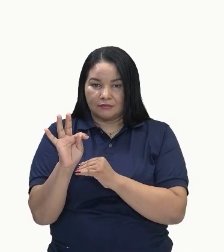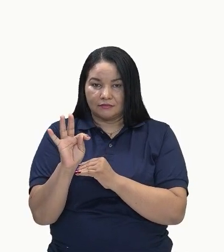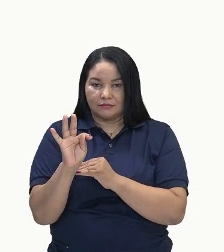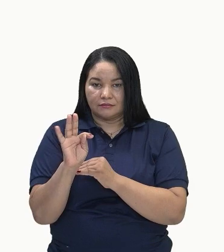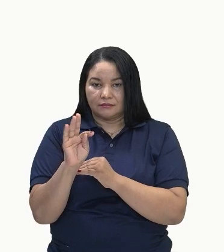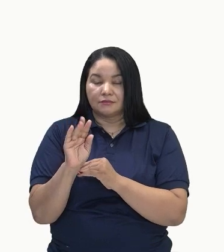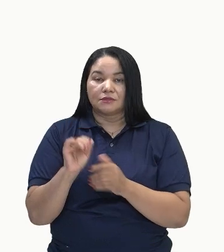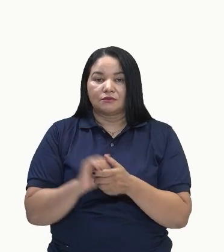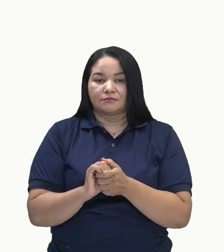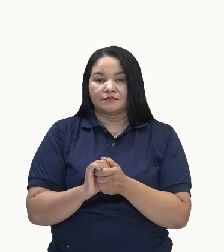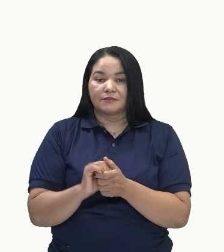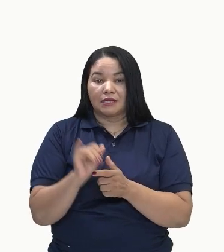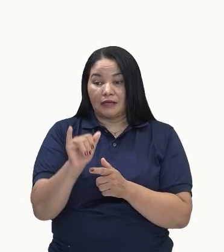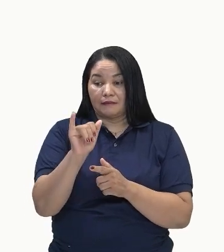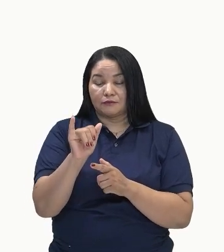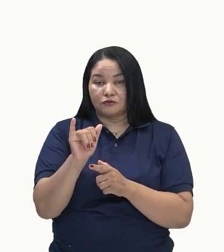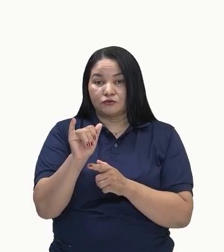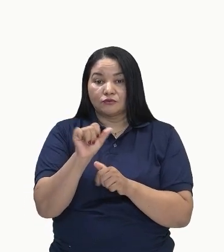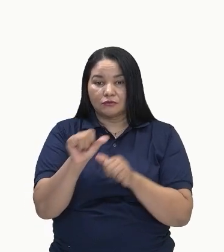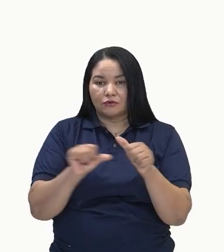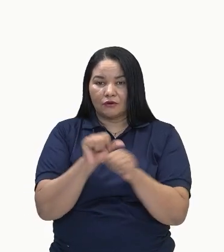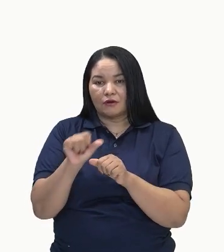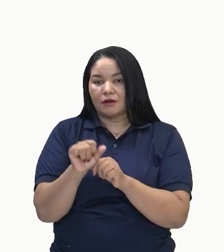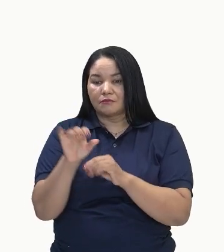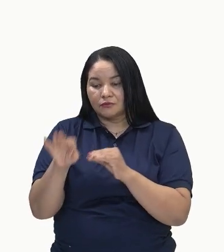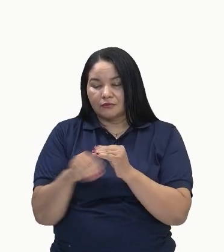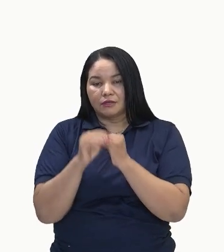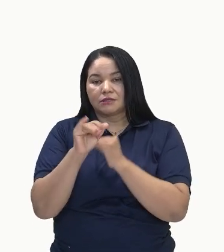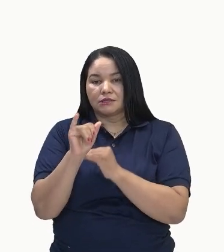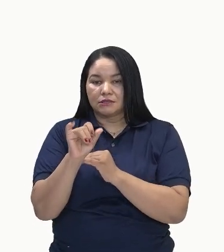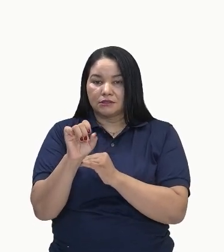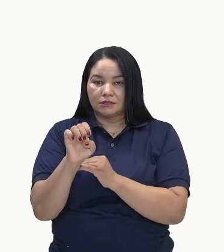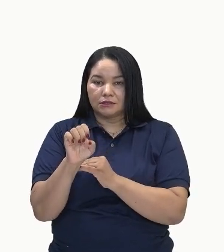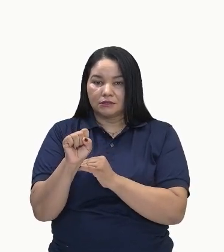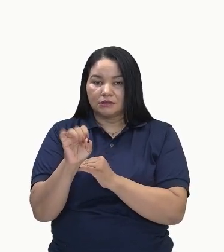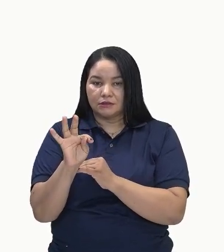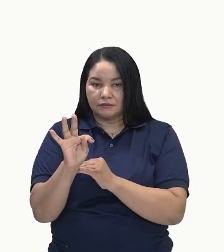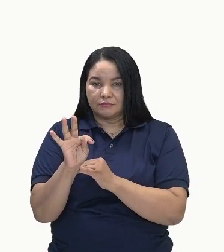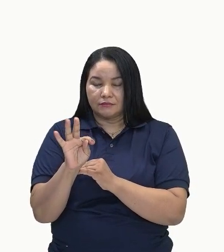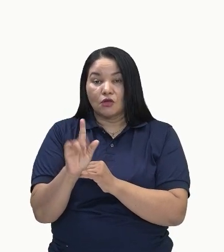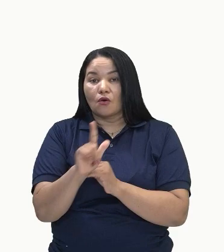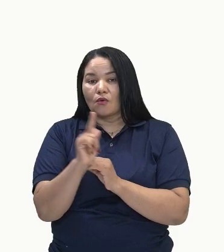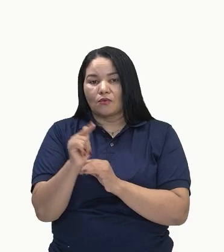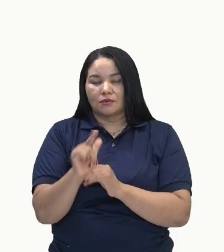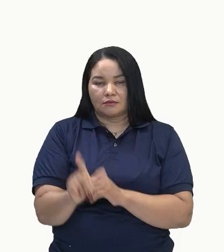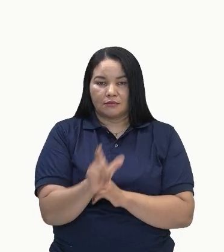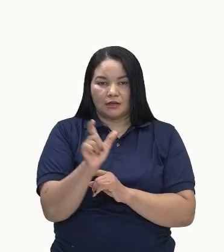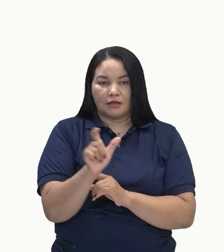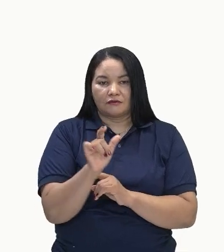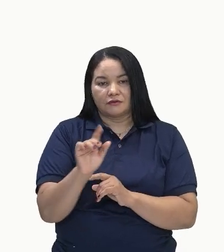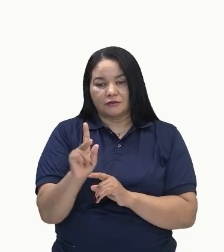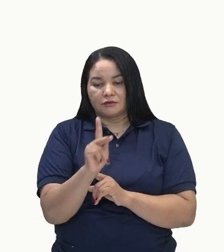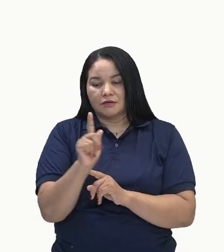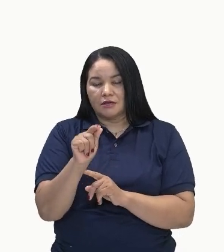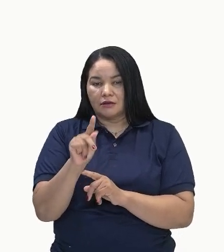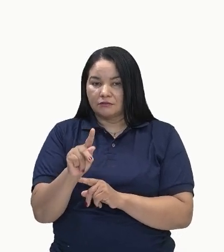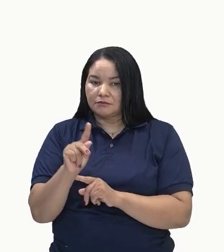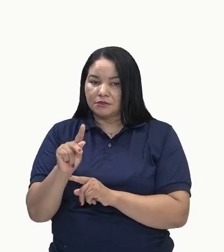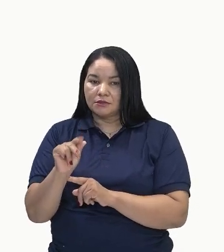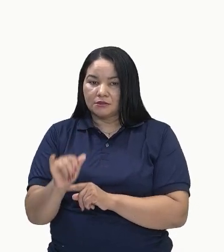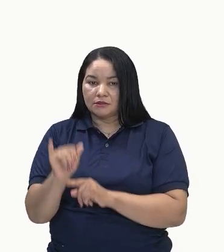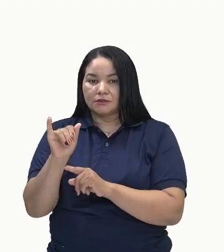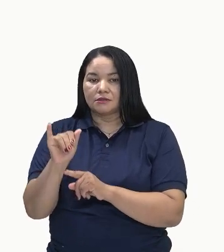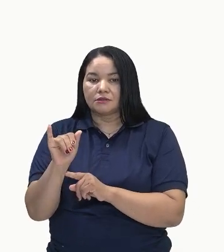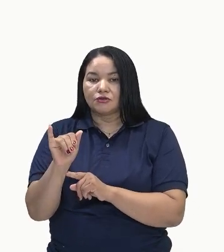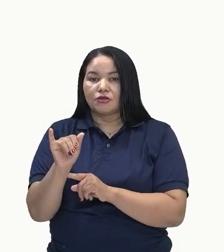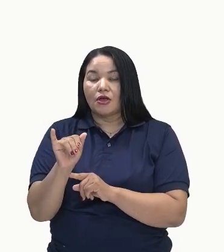o Y por IST, como é o caso de happy. Olha só, happy. Eu tenho um adjetivo aqui com terminação